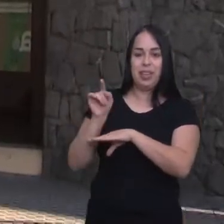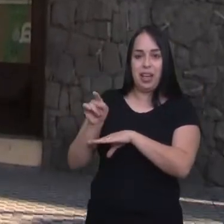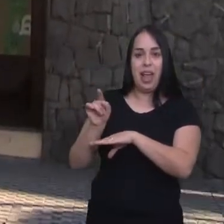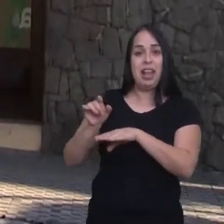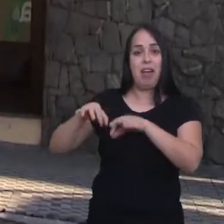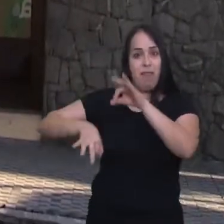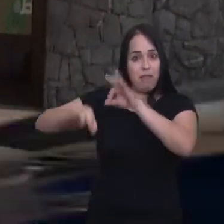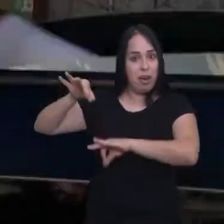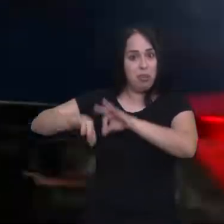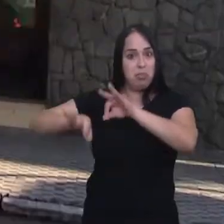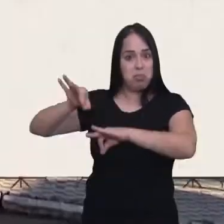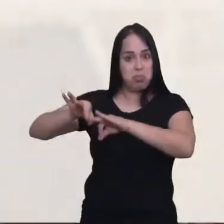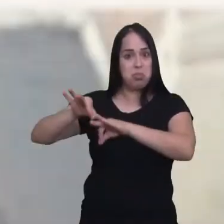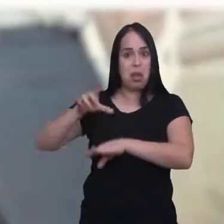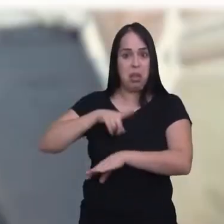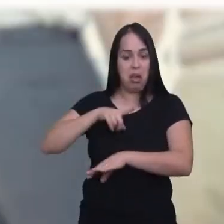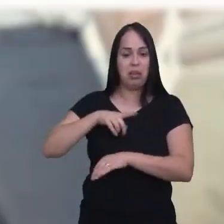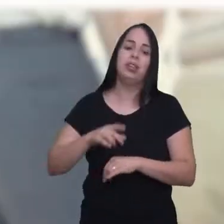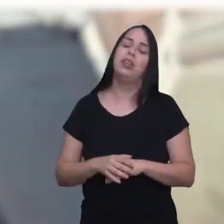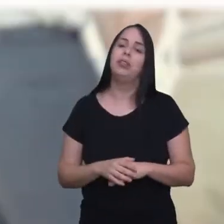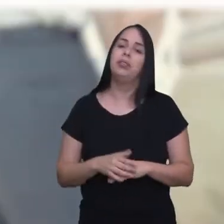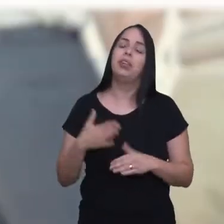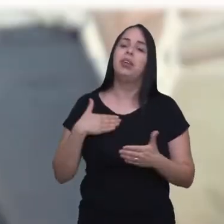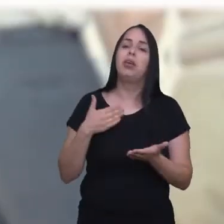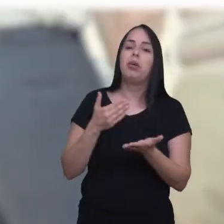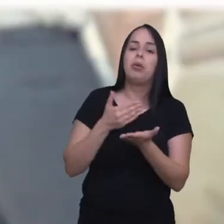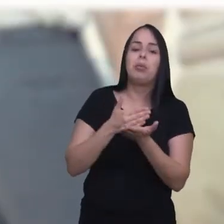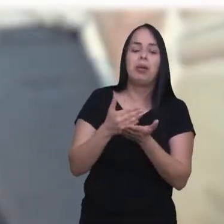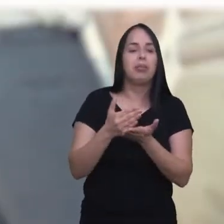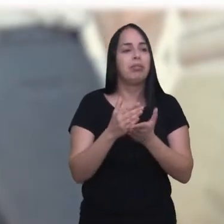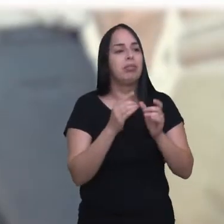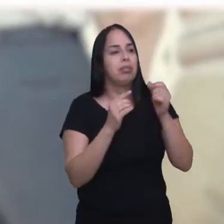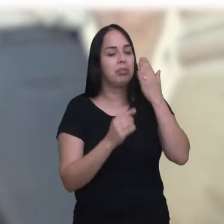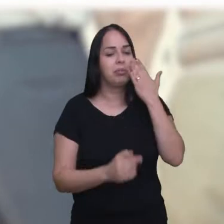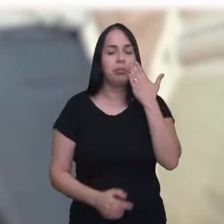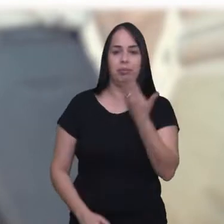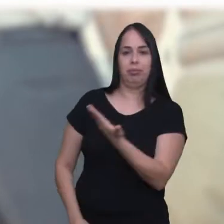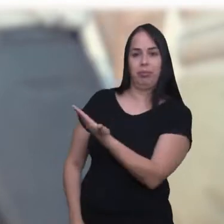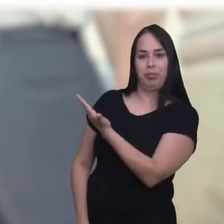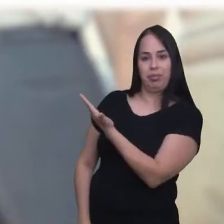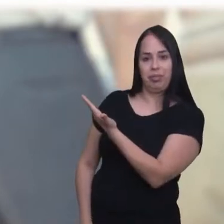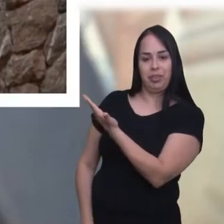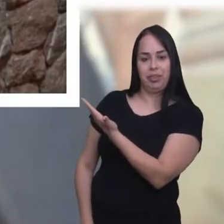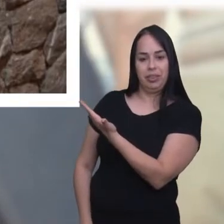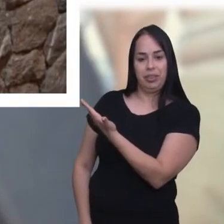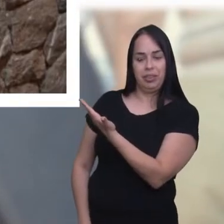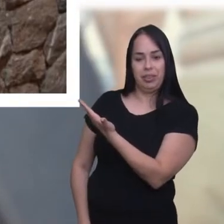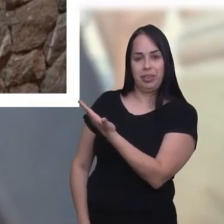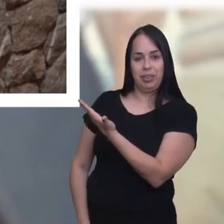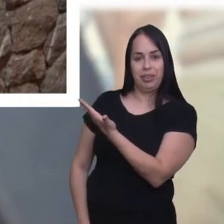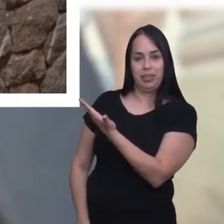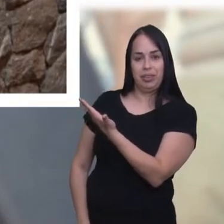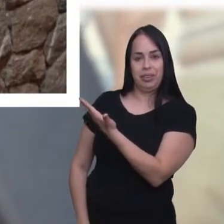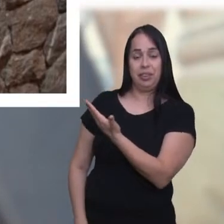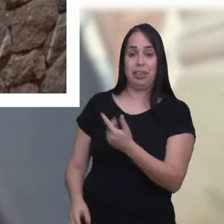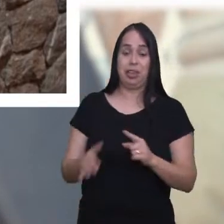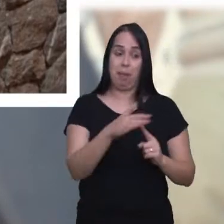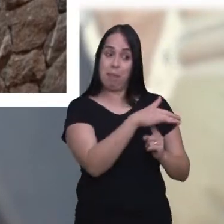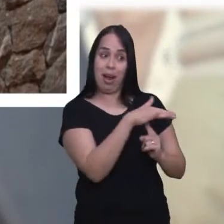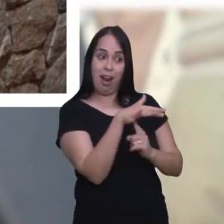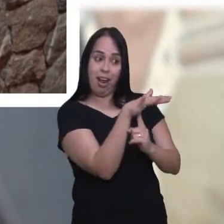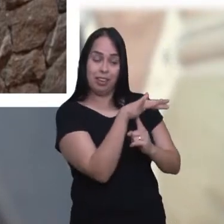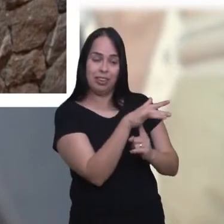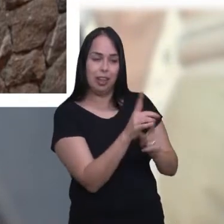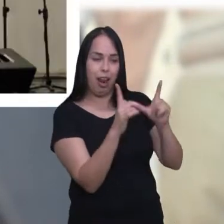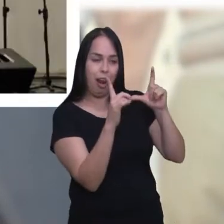dispondo de oficina de fotografia. E ali eu comecei a fazer meus trabalhos. Eu comecei a fazer as primeiras fotos na praça. Eu